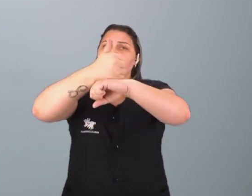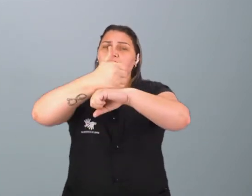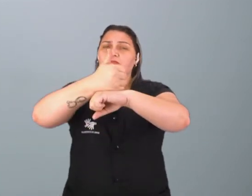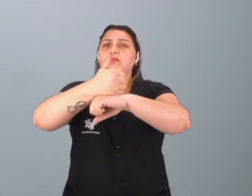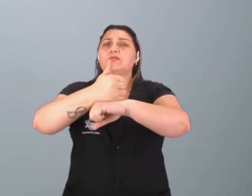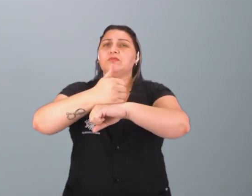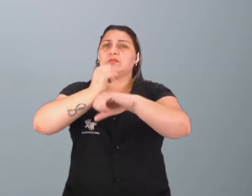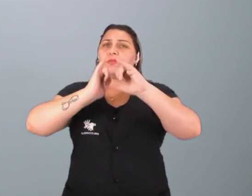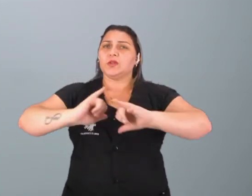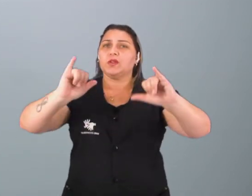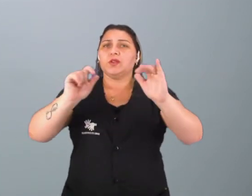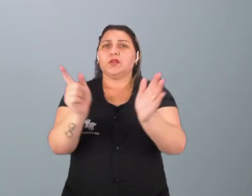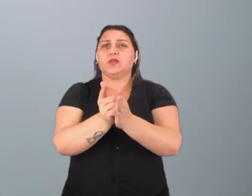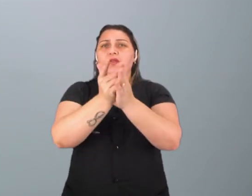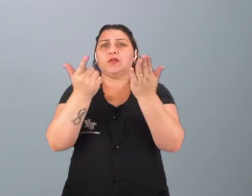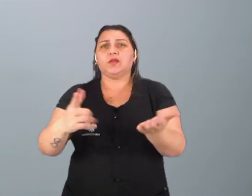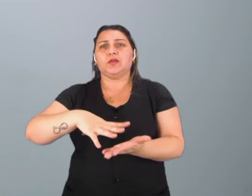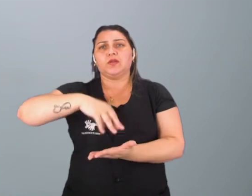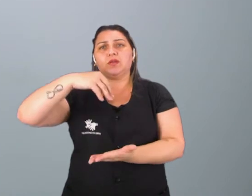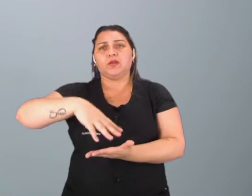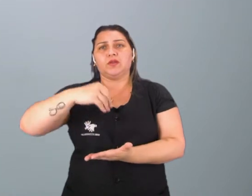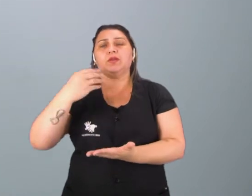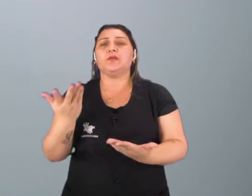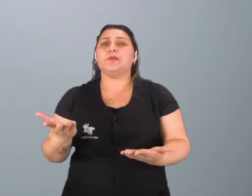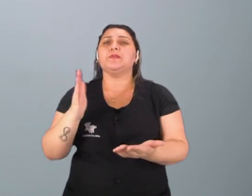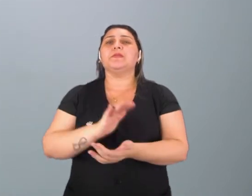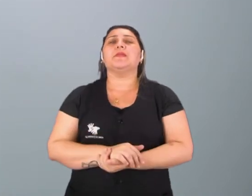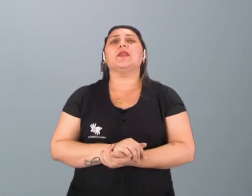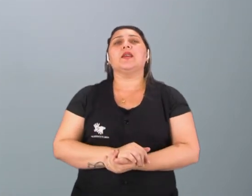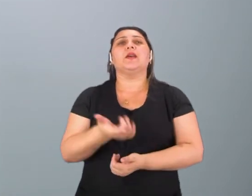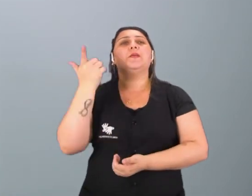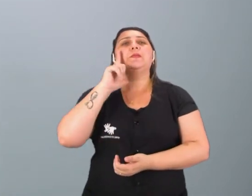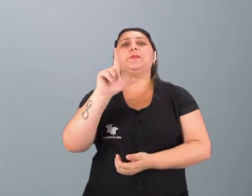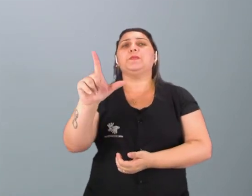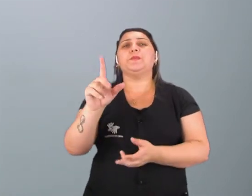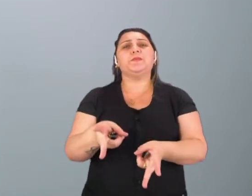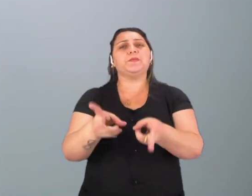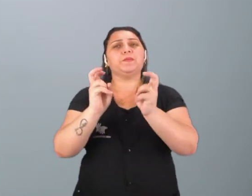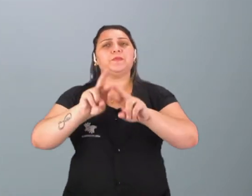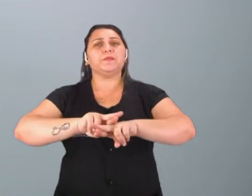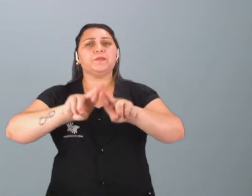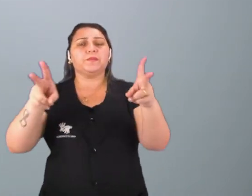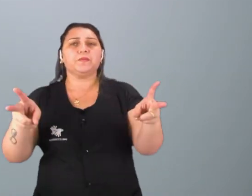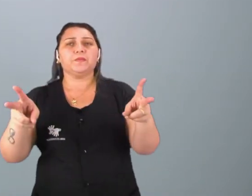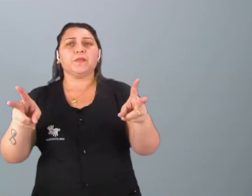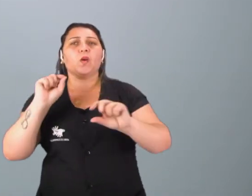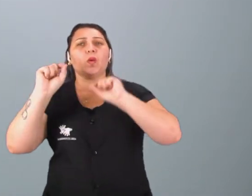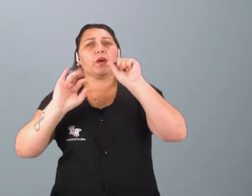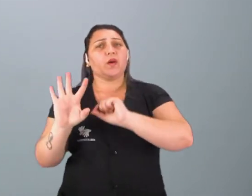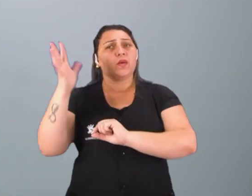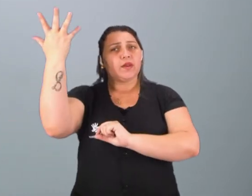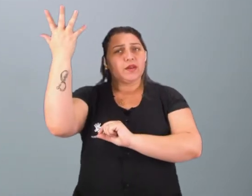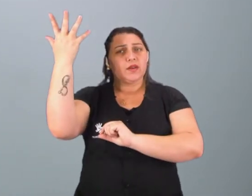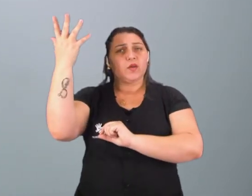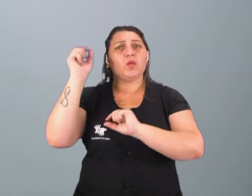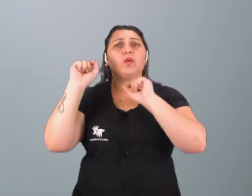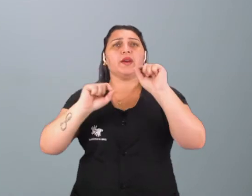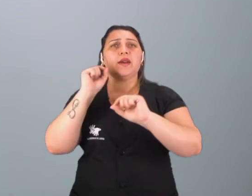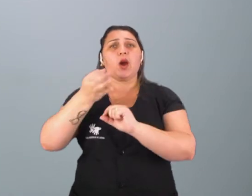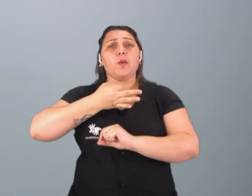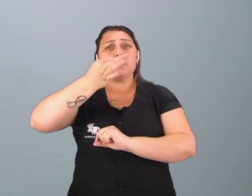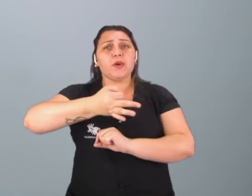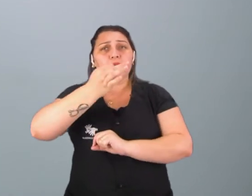saibam que, como já foi dito anteriormente, tanto na manchete, no título, como no lead, você já tem todas